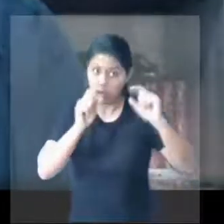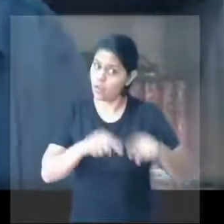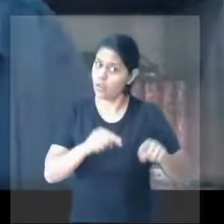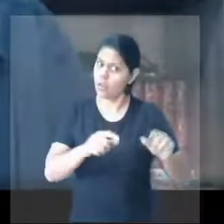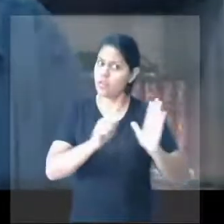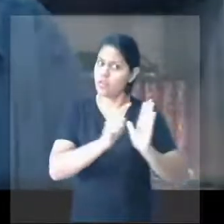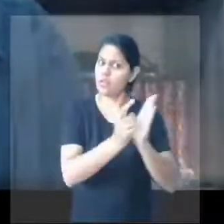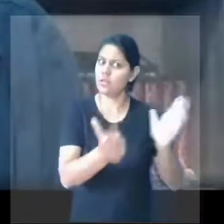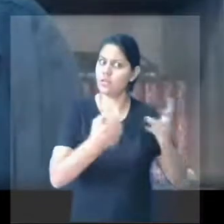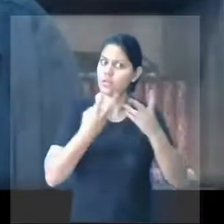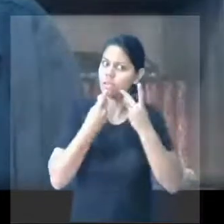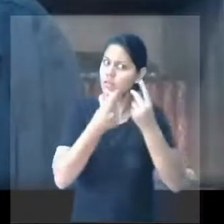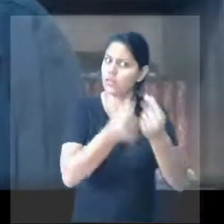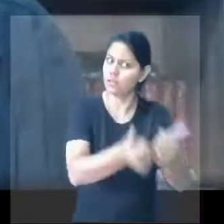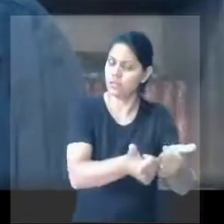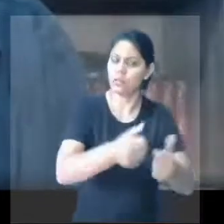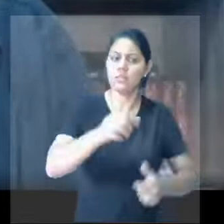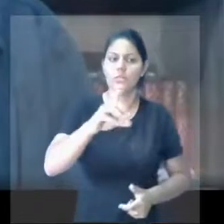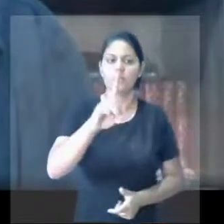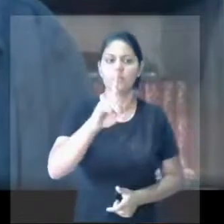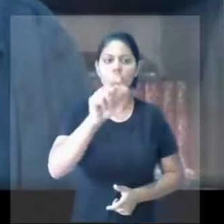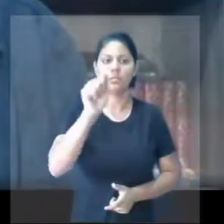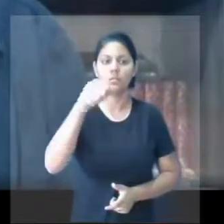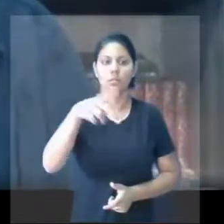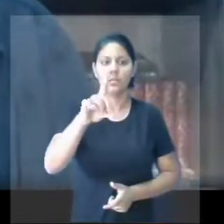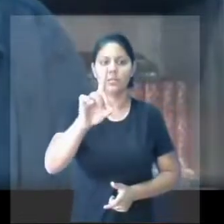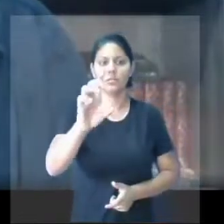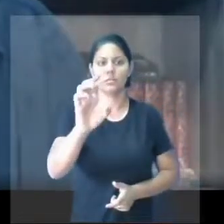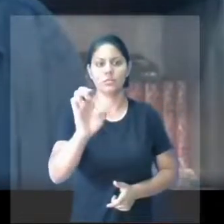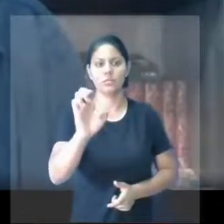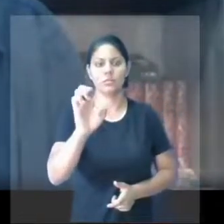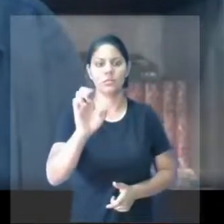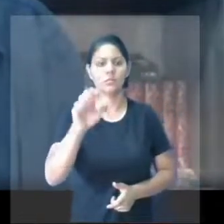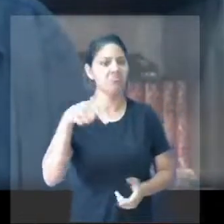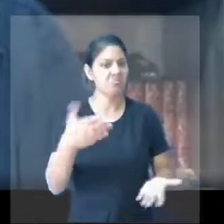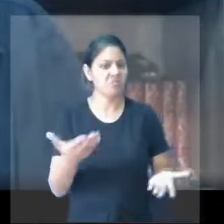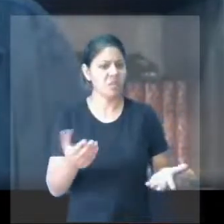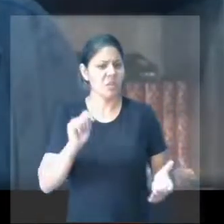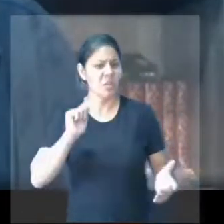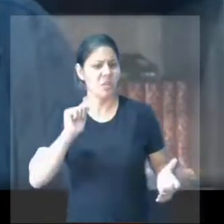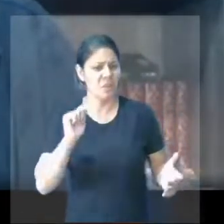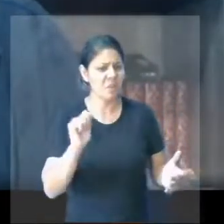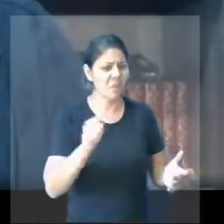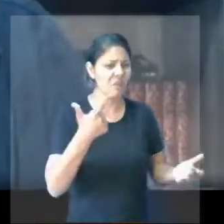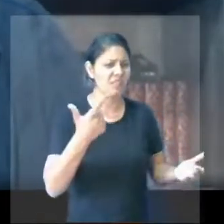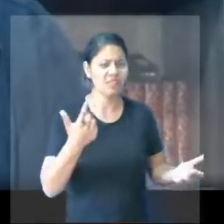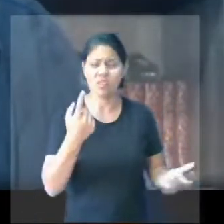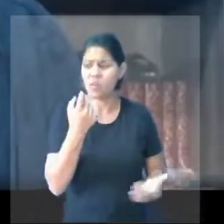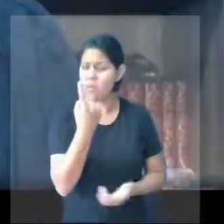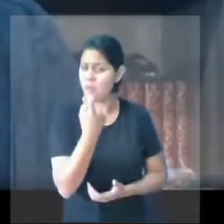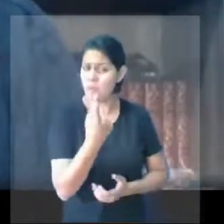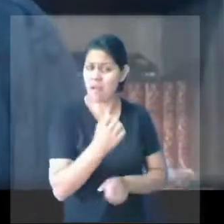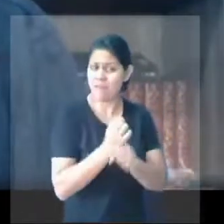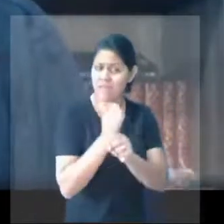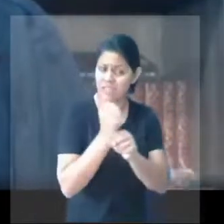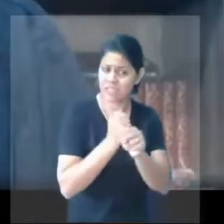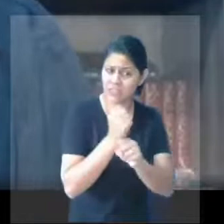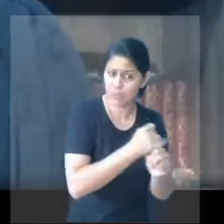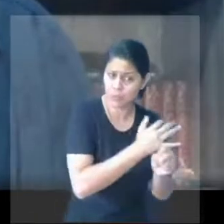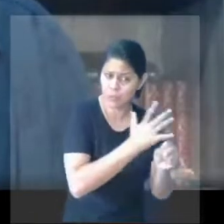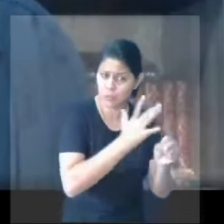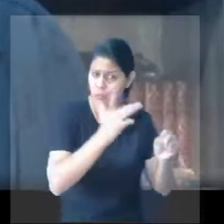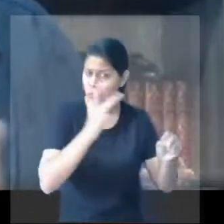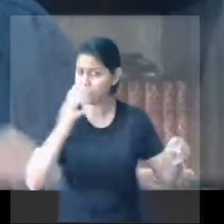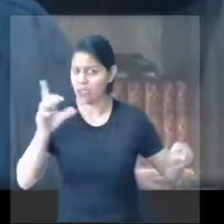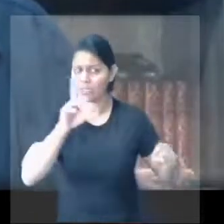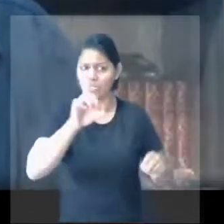é um esforço, né? Por exemplo, o próprio Dante Alighieri, né, ele demorou aí boa parte da sua vida, né, quase o final toda da sua vida para escrever a Divina Comédia,